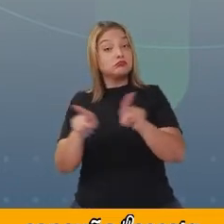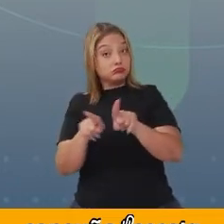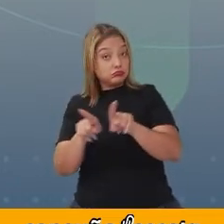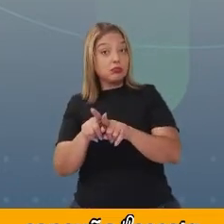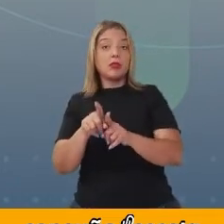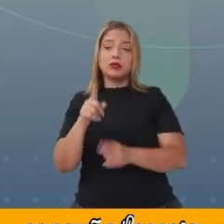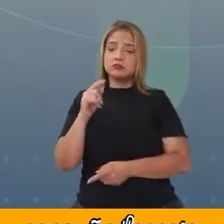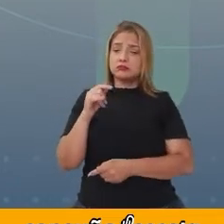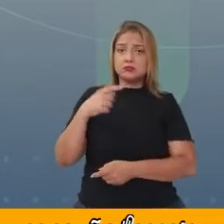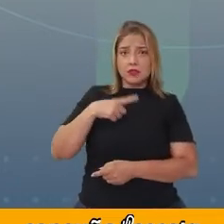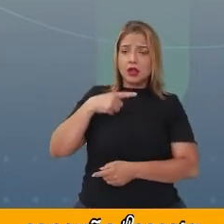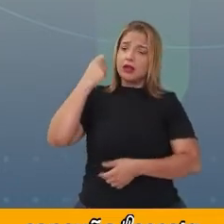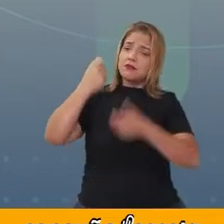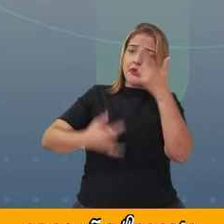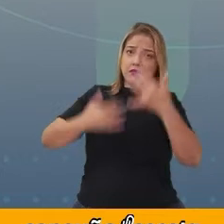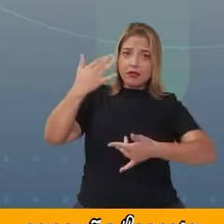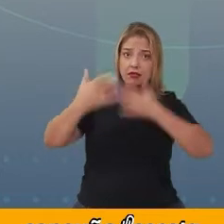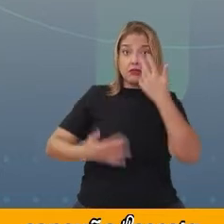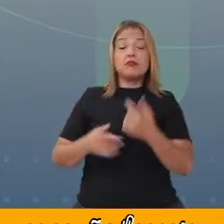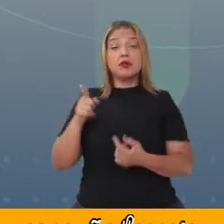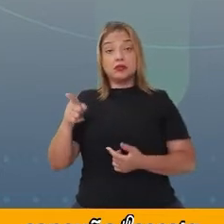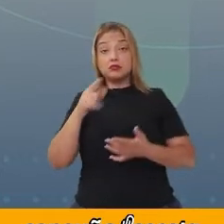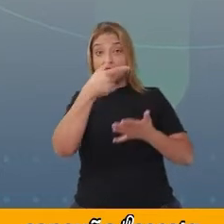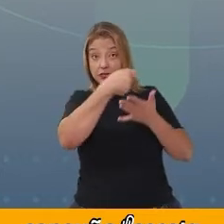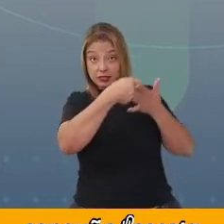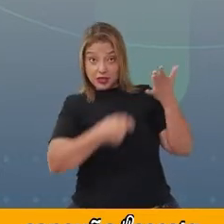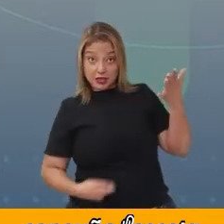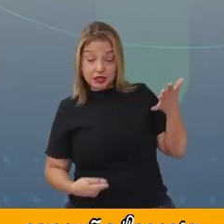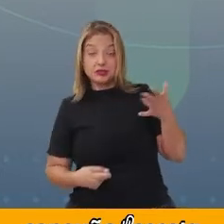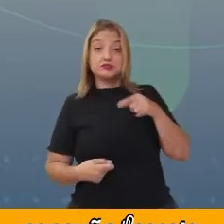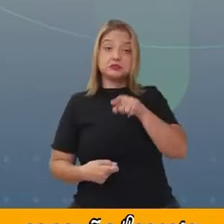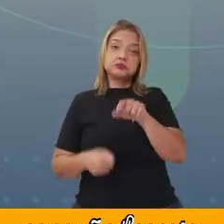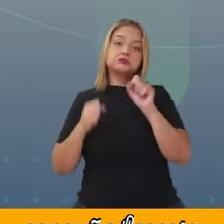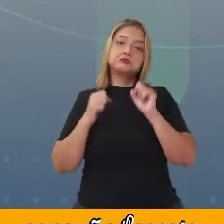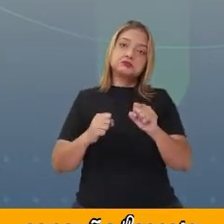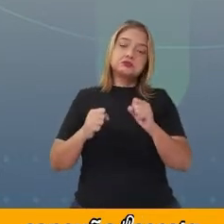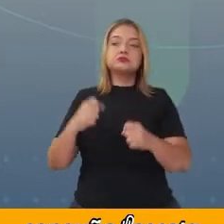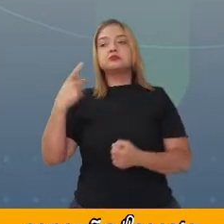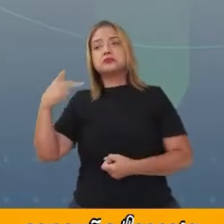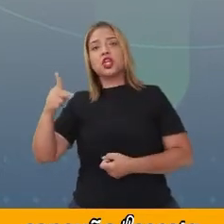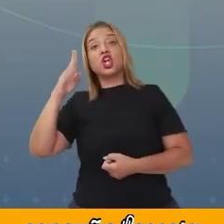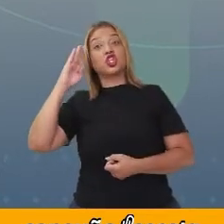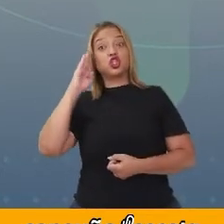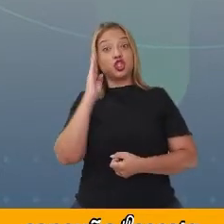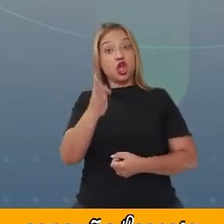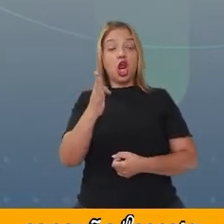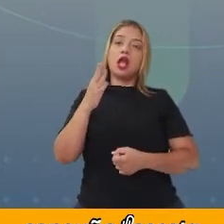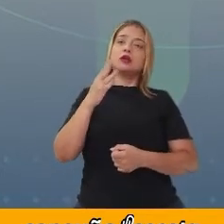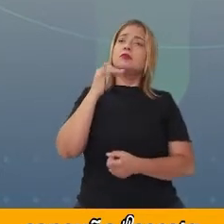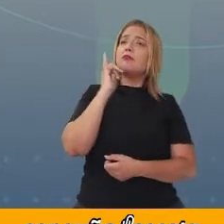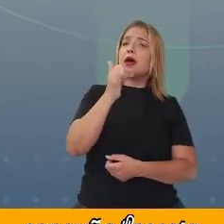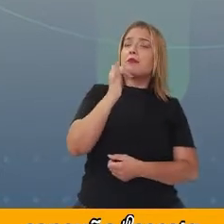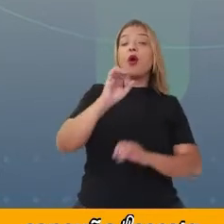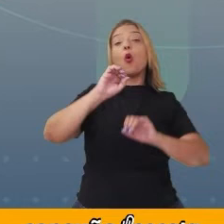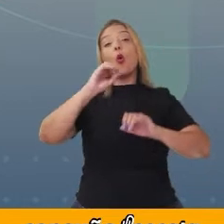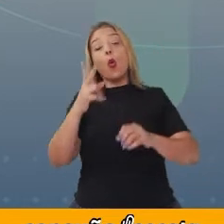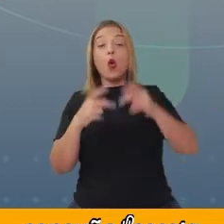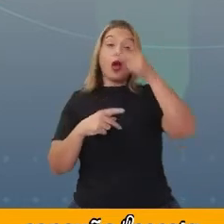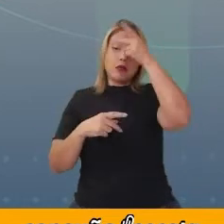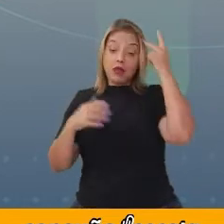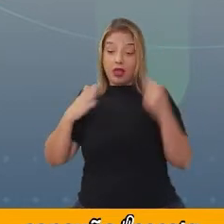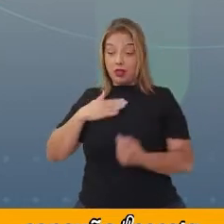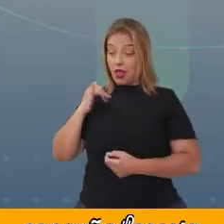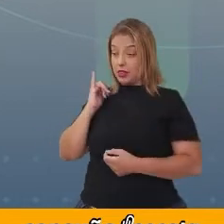que essas personagens podem falar diretamente no texto ou o narrador pode falar por